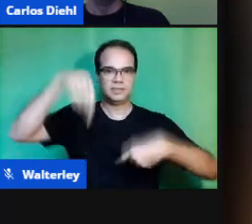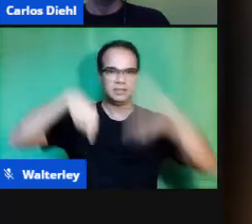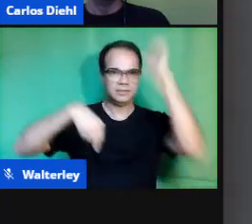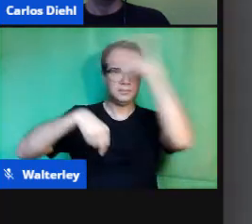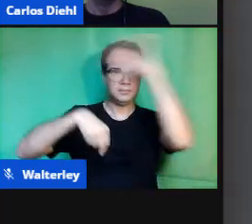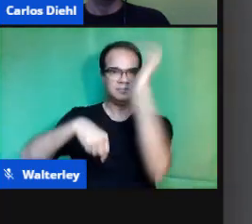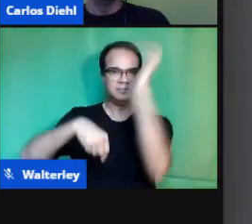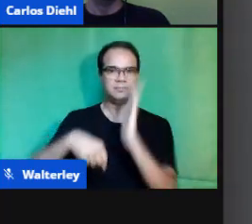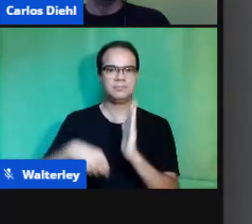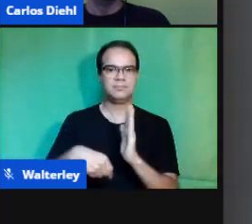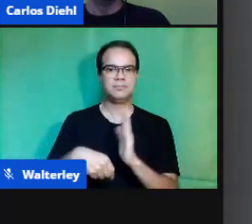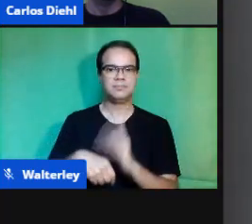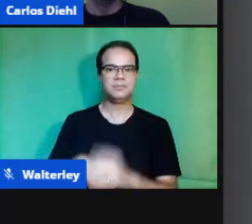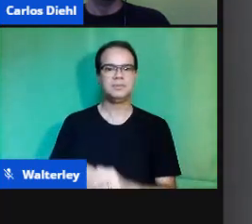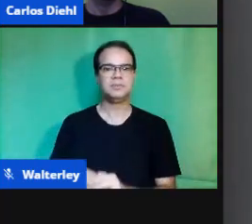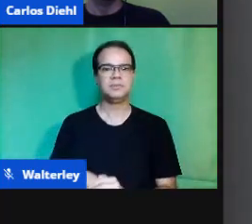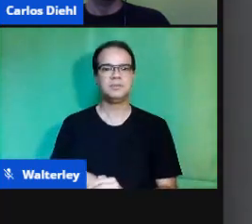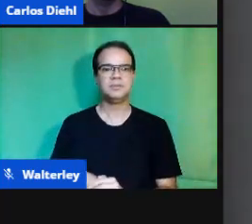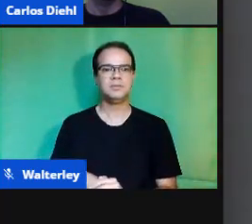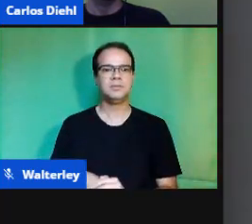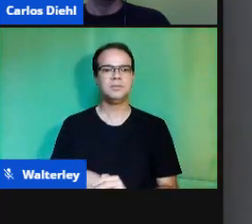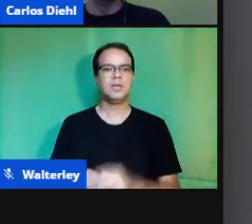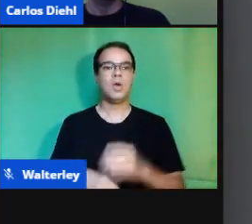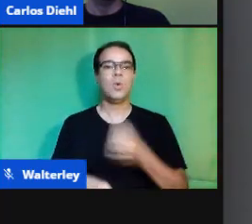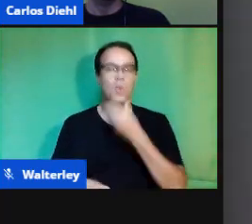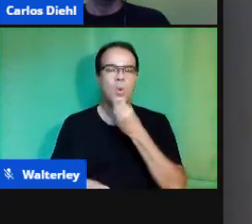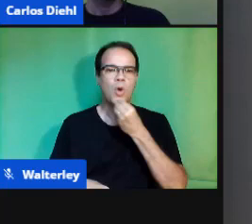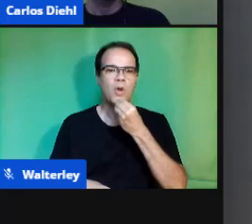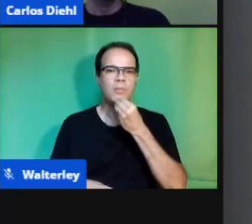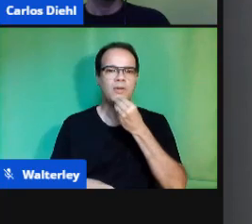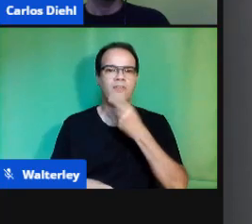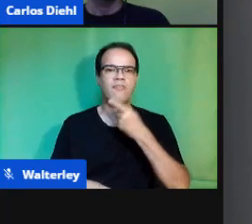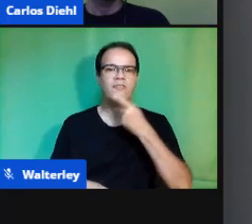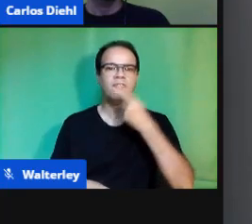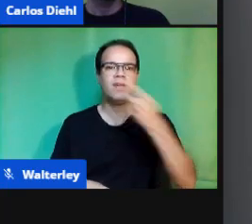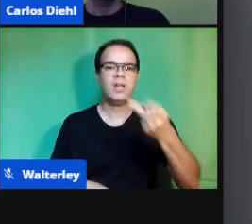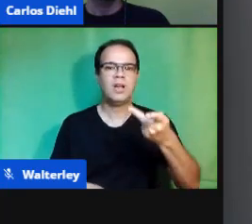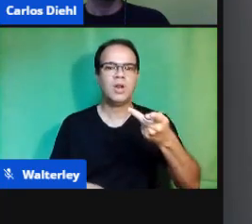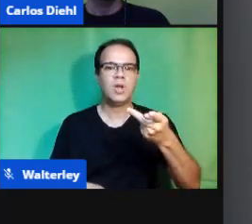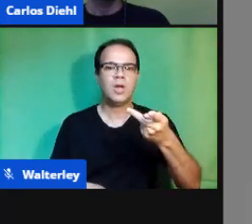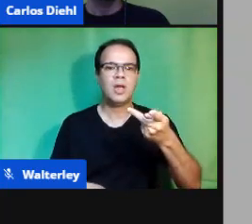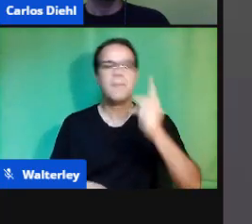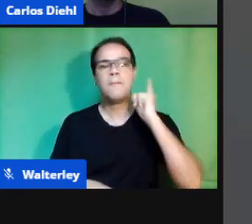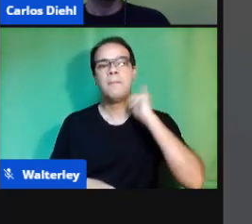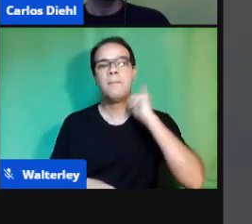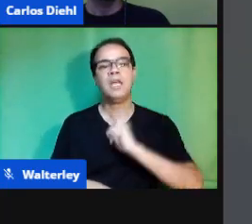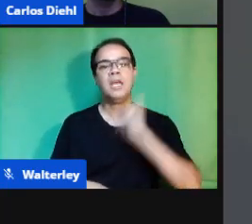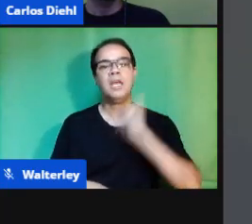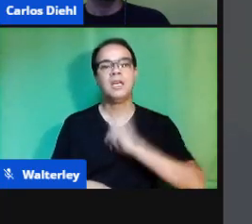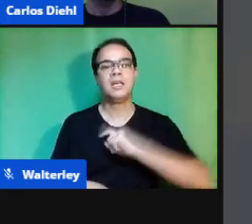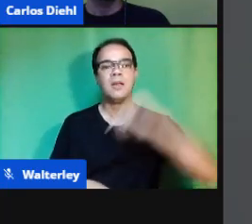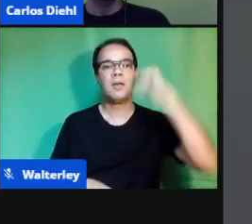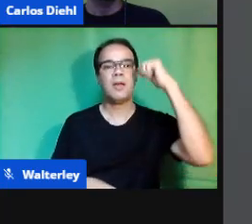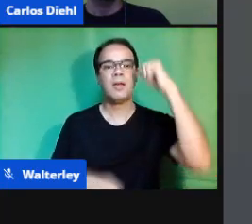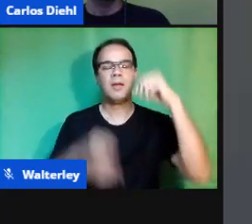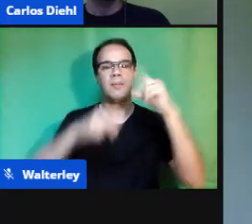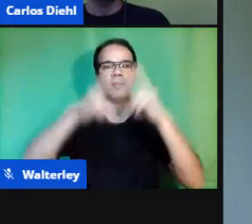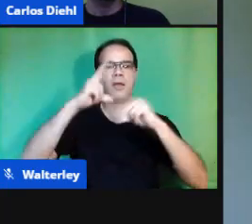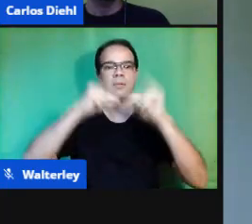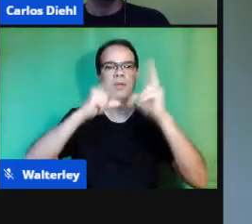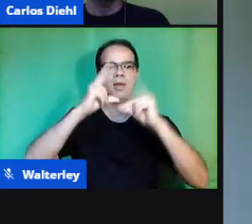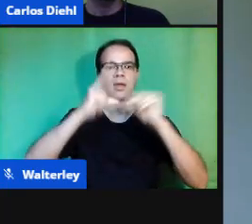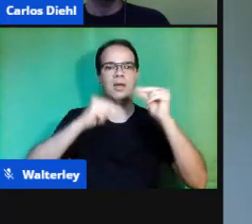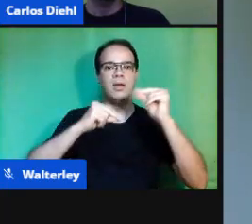Brasil. Joseph Blatter anunciou as cidades sedes. Belo Horizonte, Brasília, the